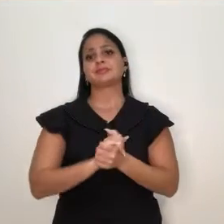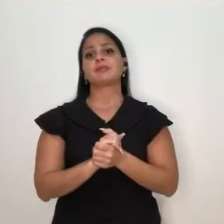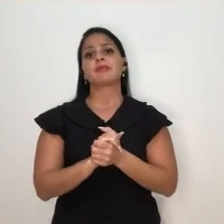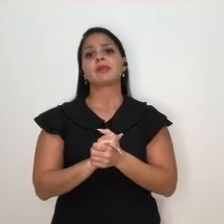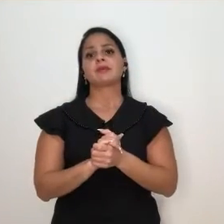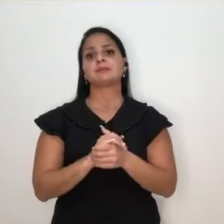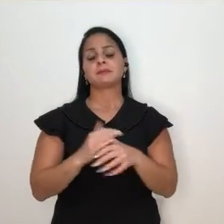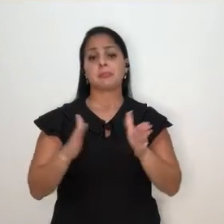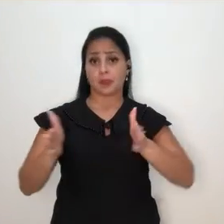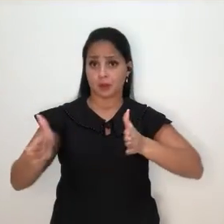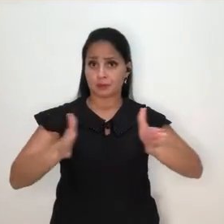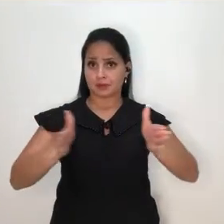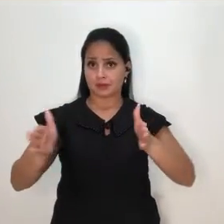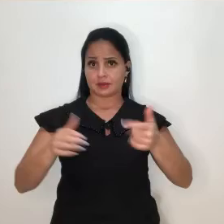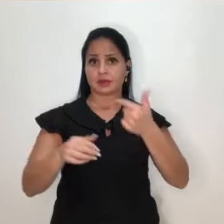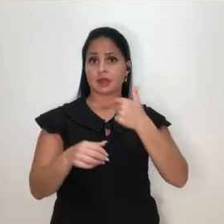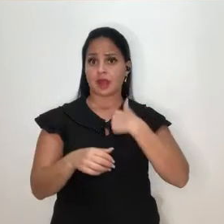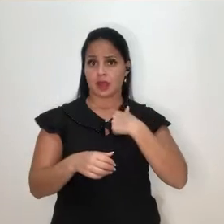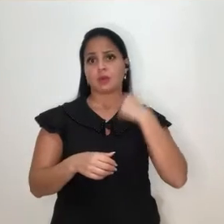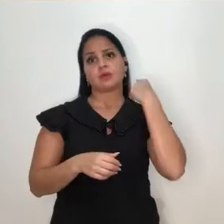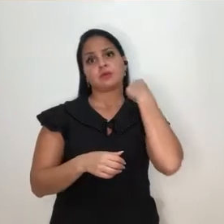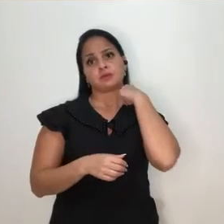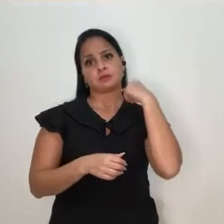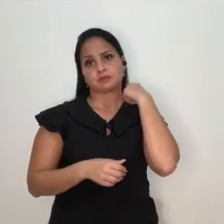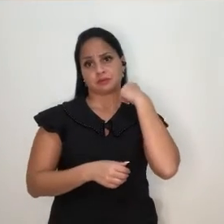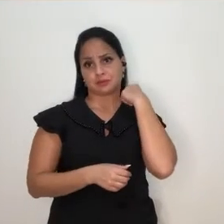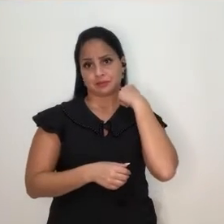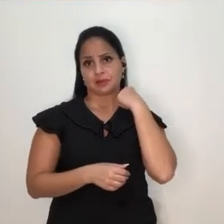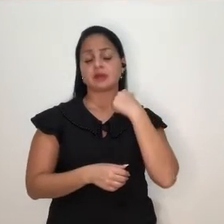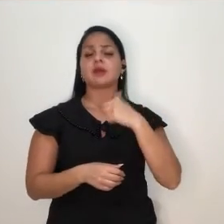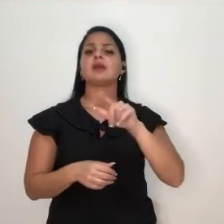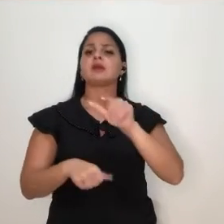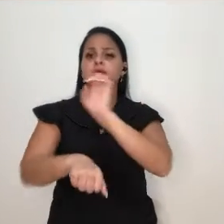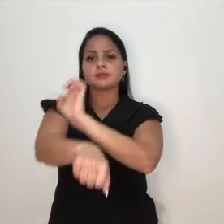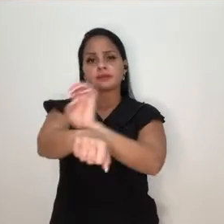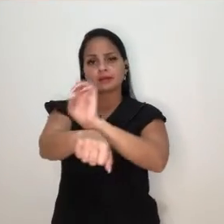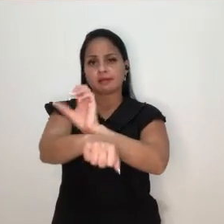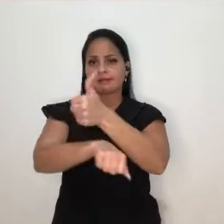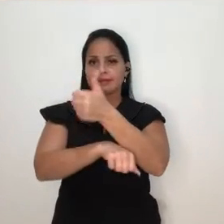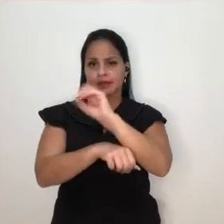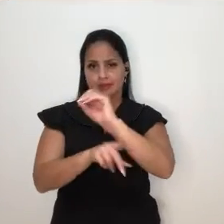na UFMG, eu cursei o estágio do 10º período,